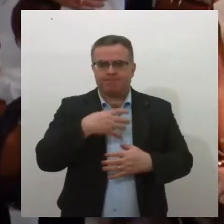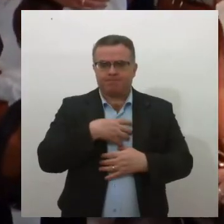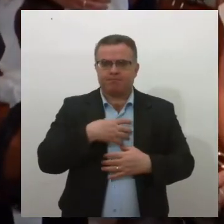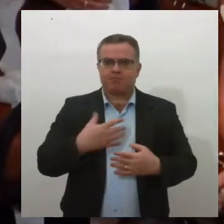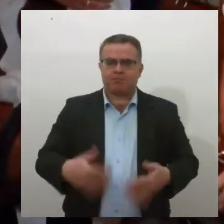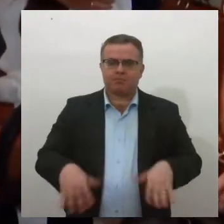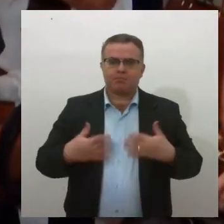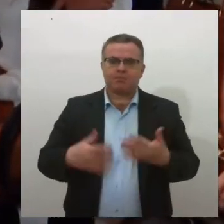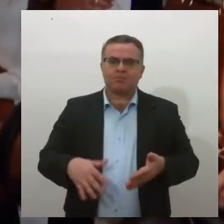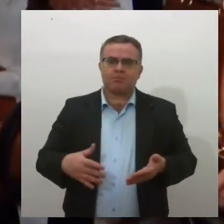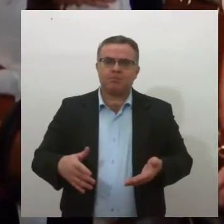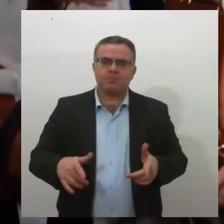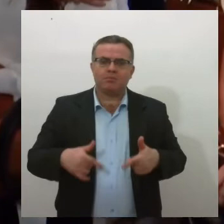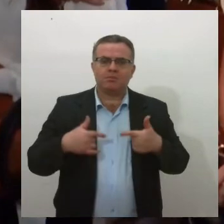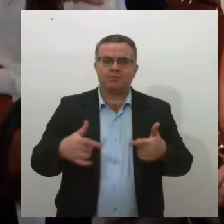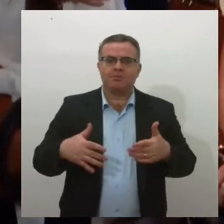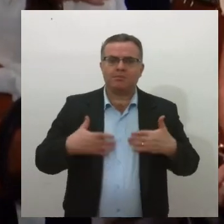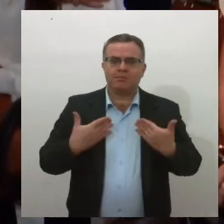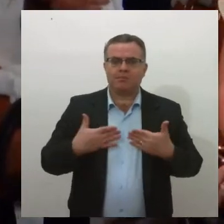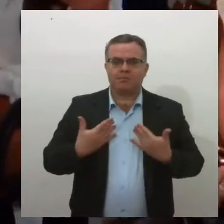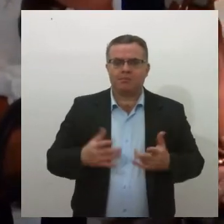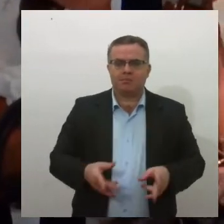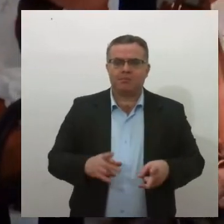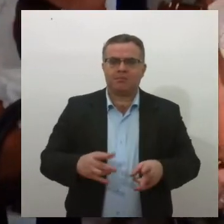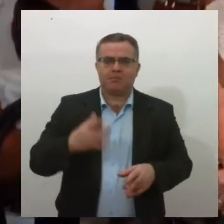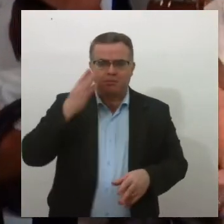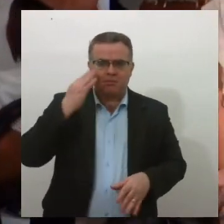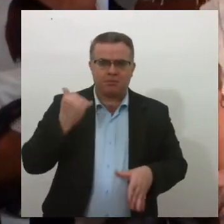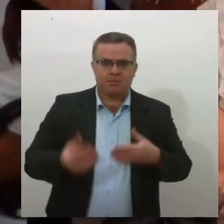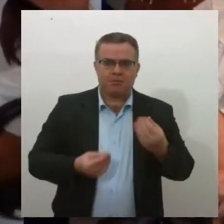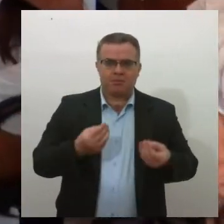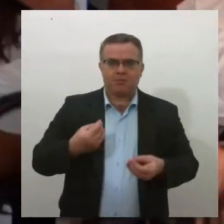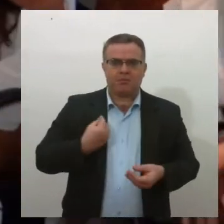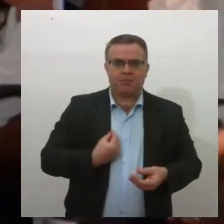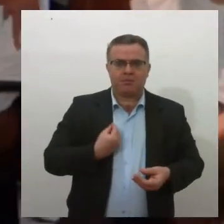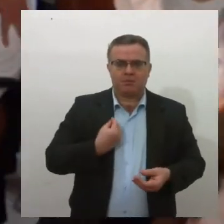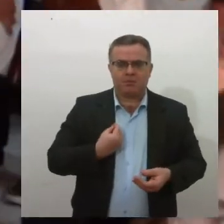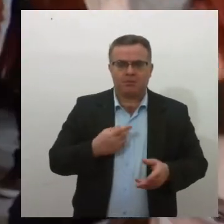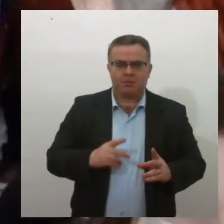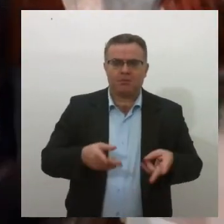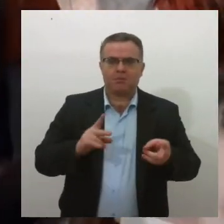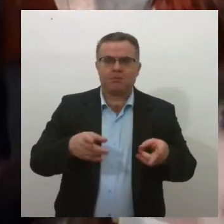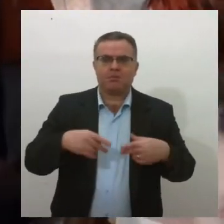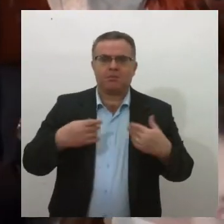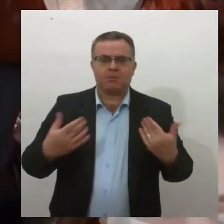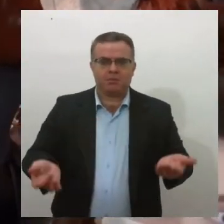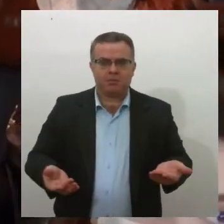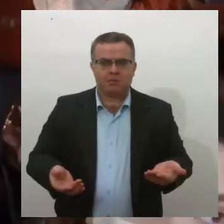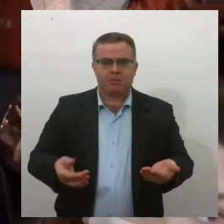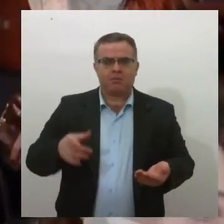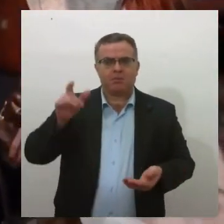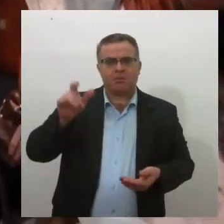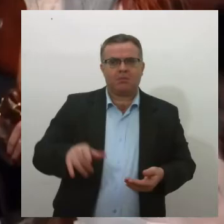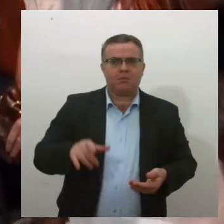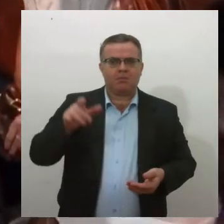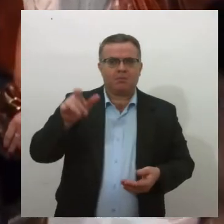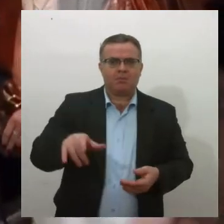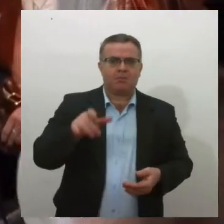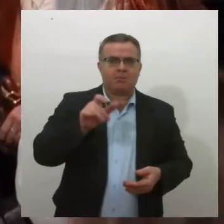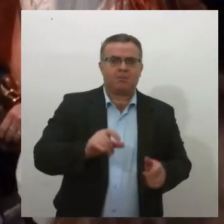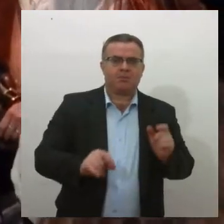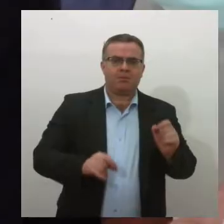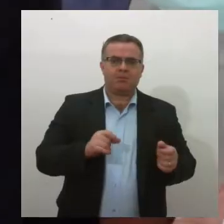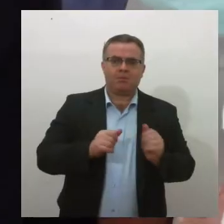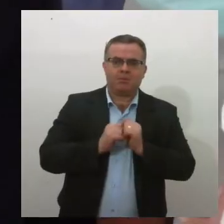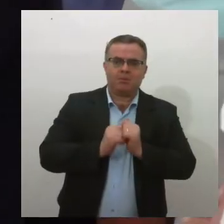jeito ativo e alegre de quem sabia viver a vida fizeram desportistas que conheceram e